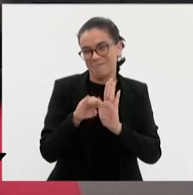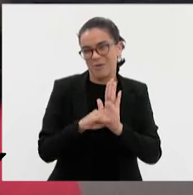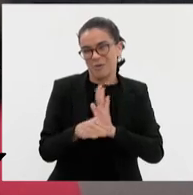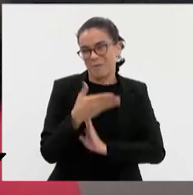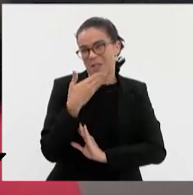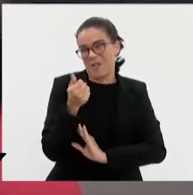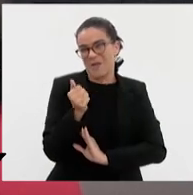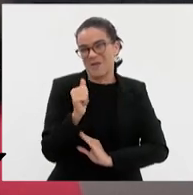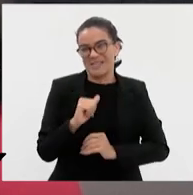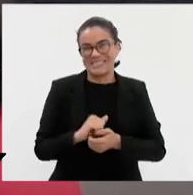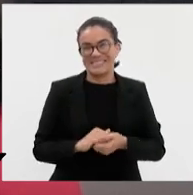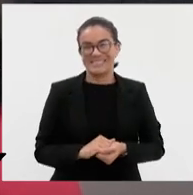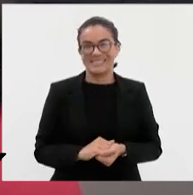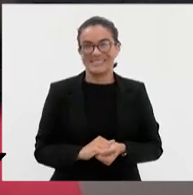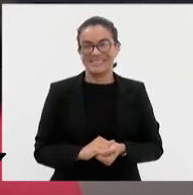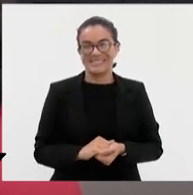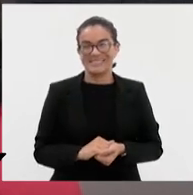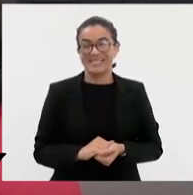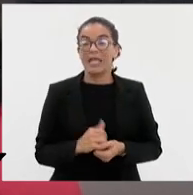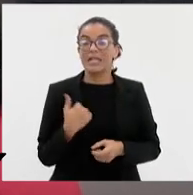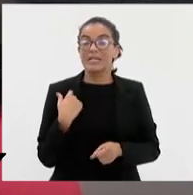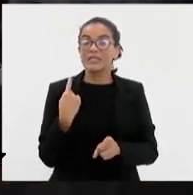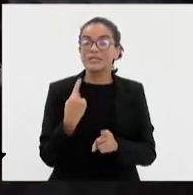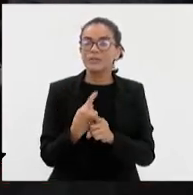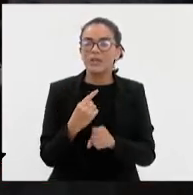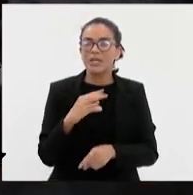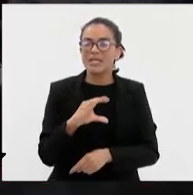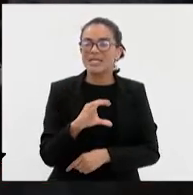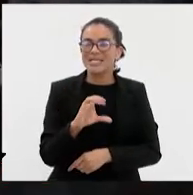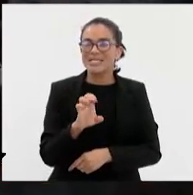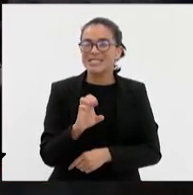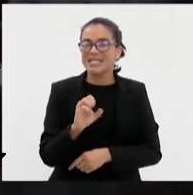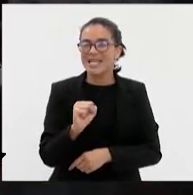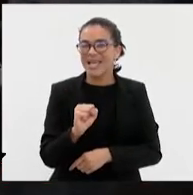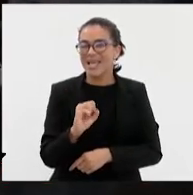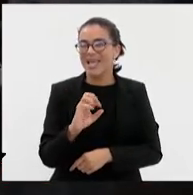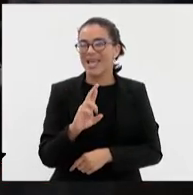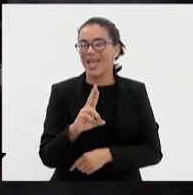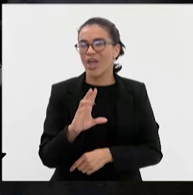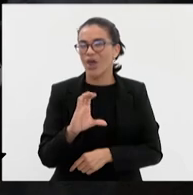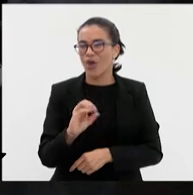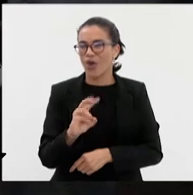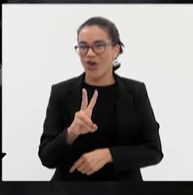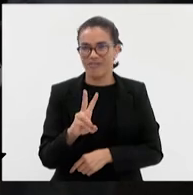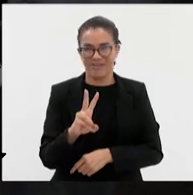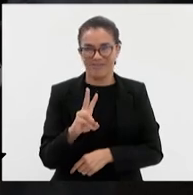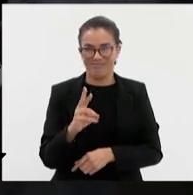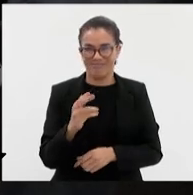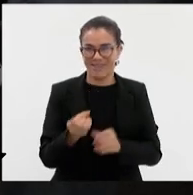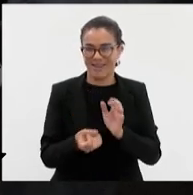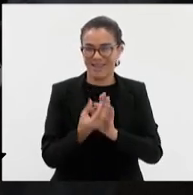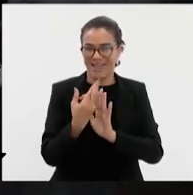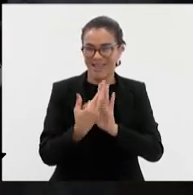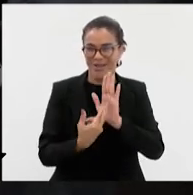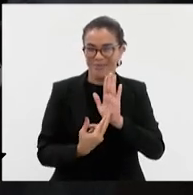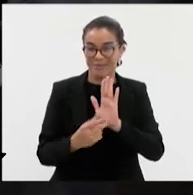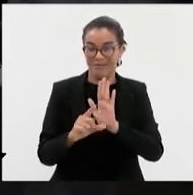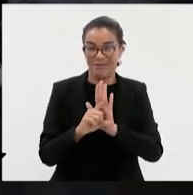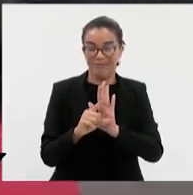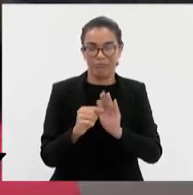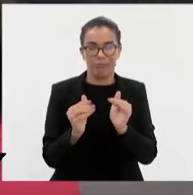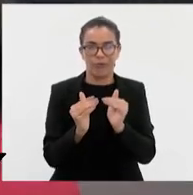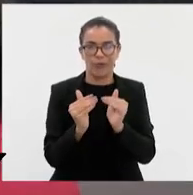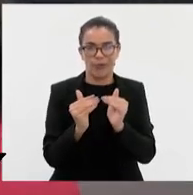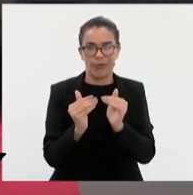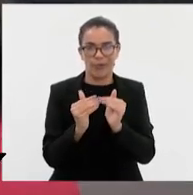reformular. Não sei onde ele descobriu que o Segov regulamenta a lei. Eu, hein? Eu também, melhor... Eu concordo